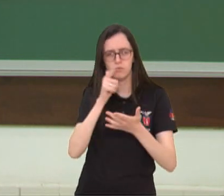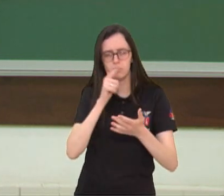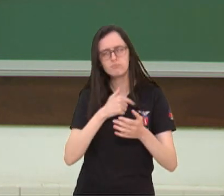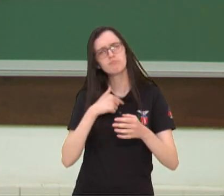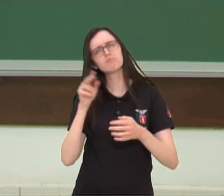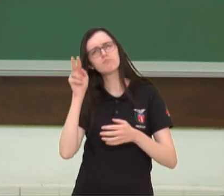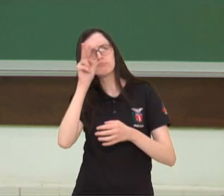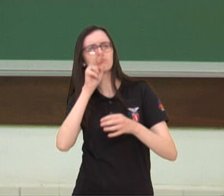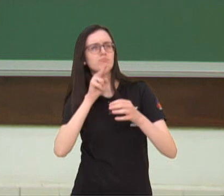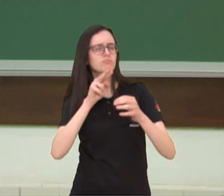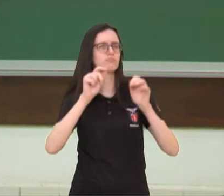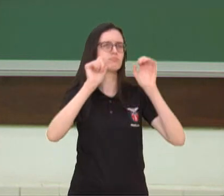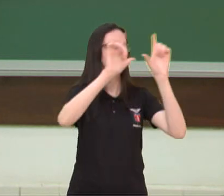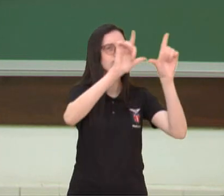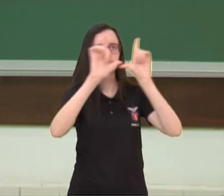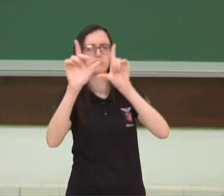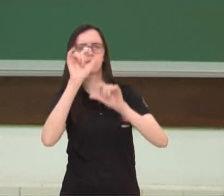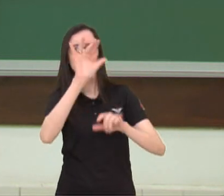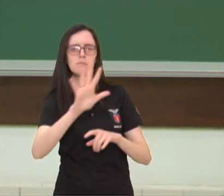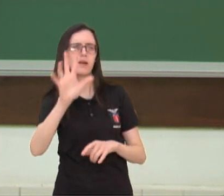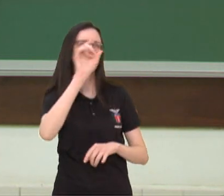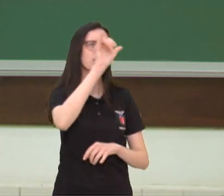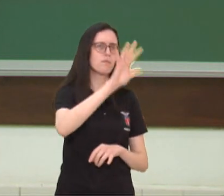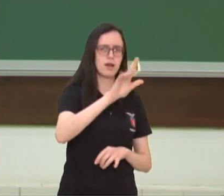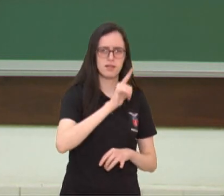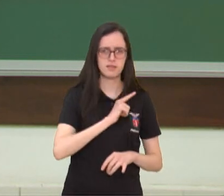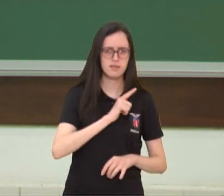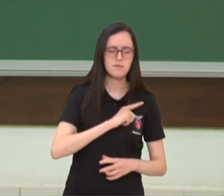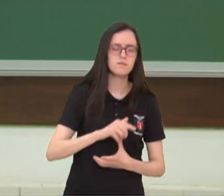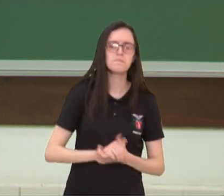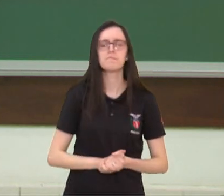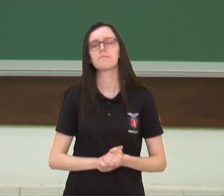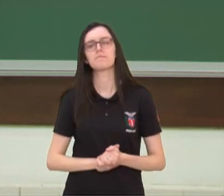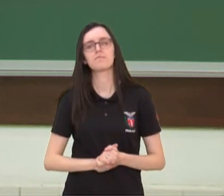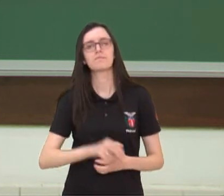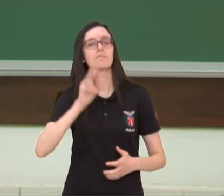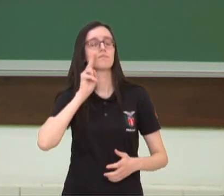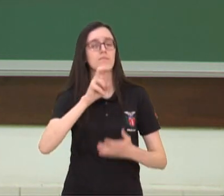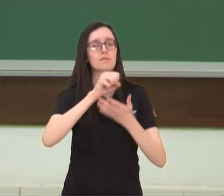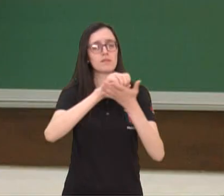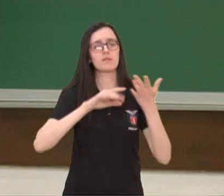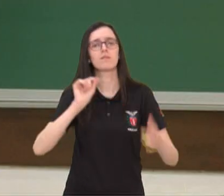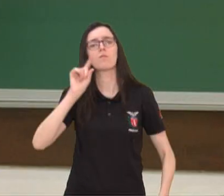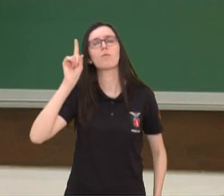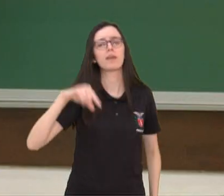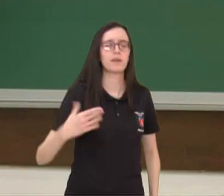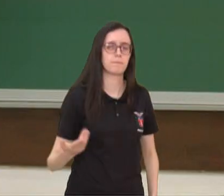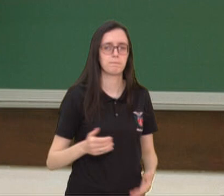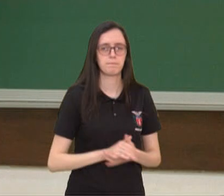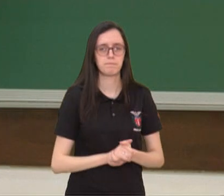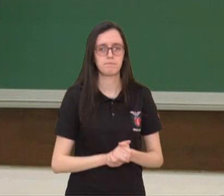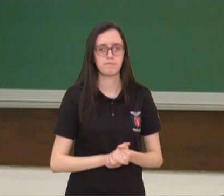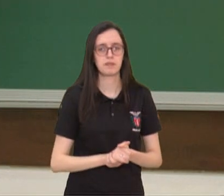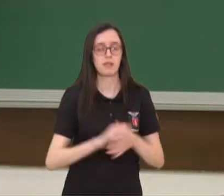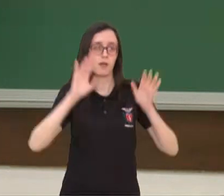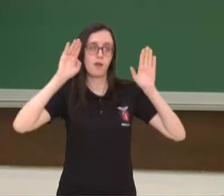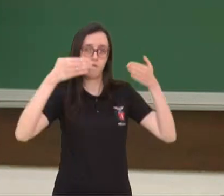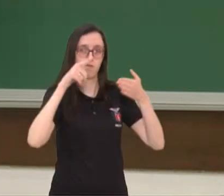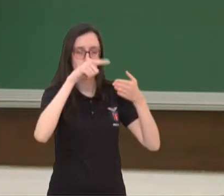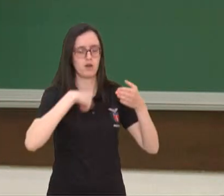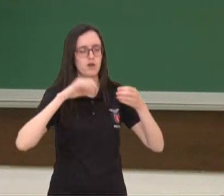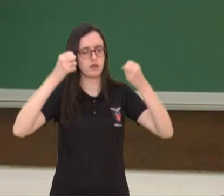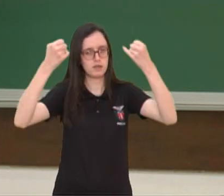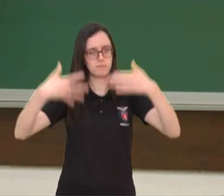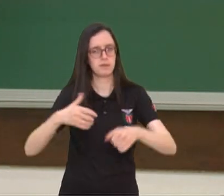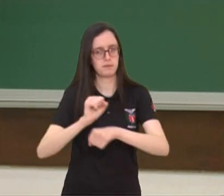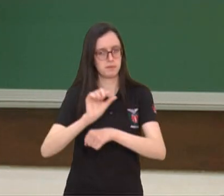que mostra uma chart? Então, a atividade, ela vai dizer o seguinte, com base na chart, eu já vou